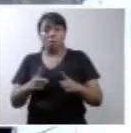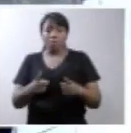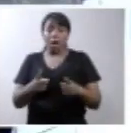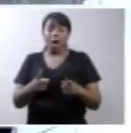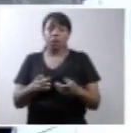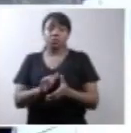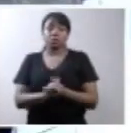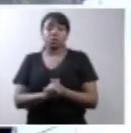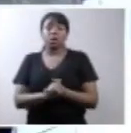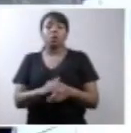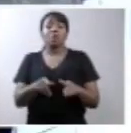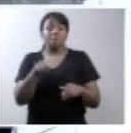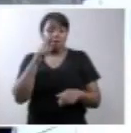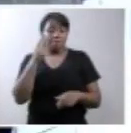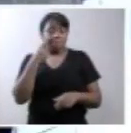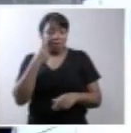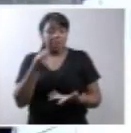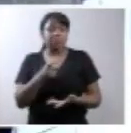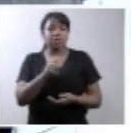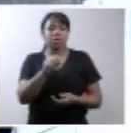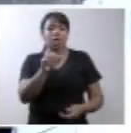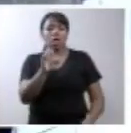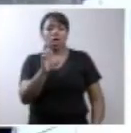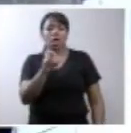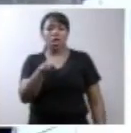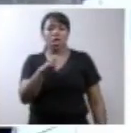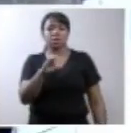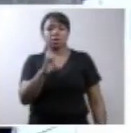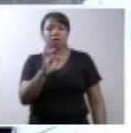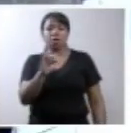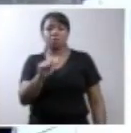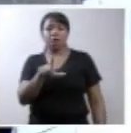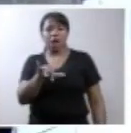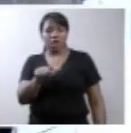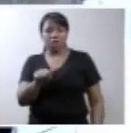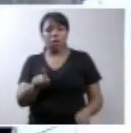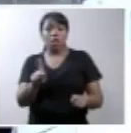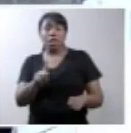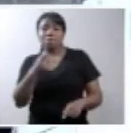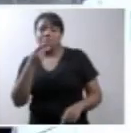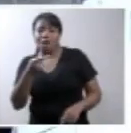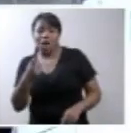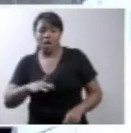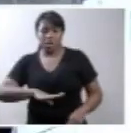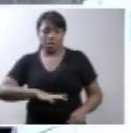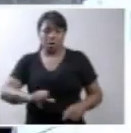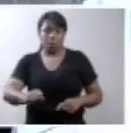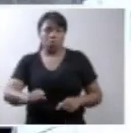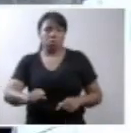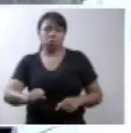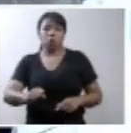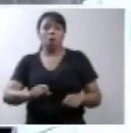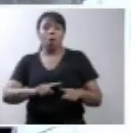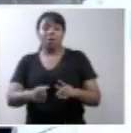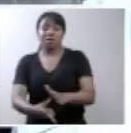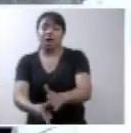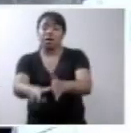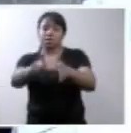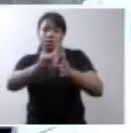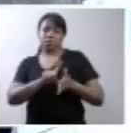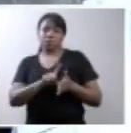encefalia depois já não era merence falia Então isso que eu quero chamar atenção Para não falar em aborto usam o